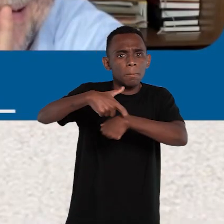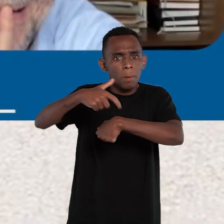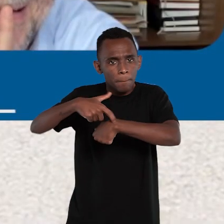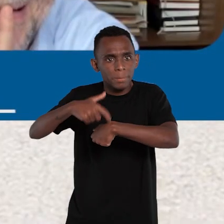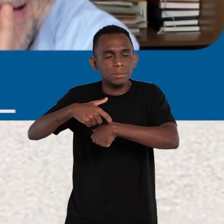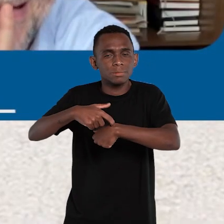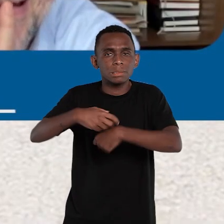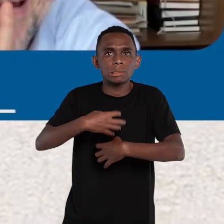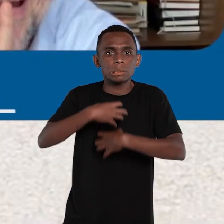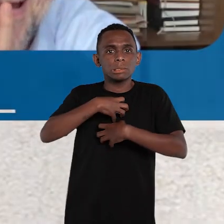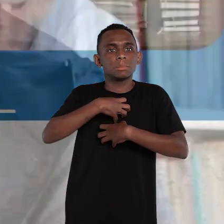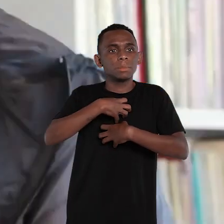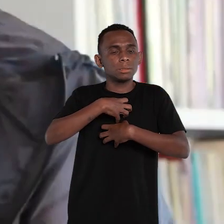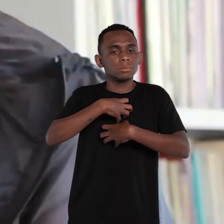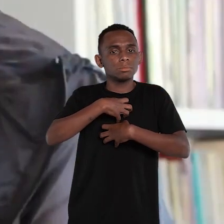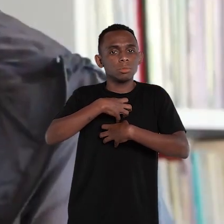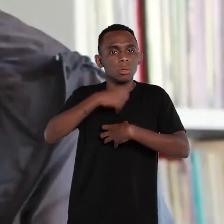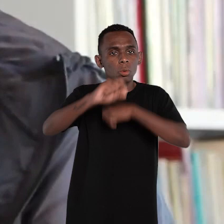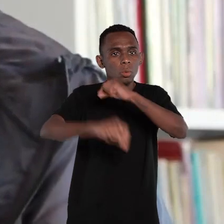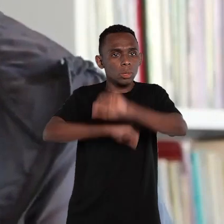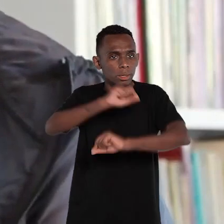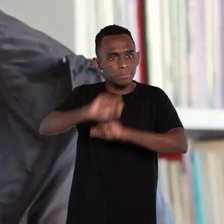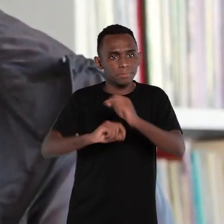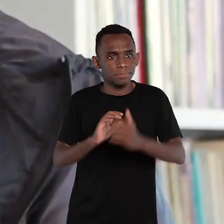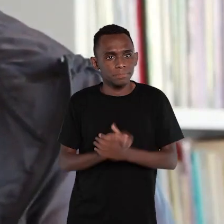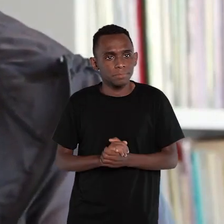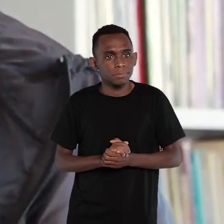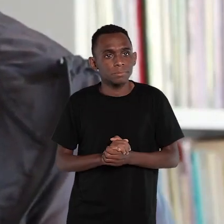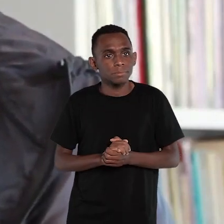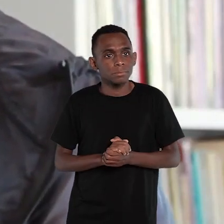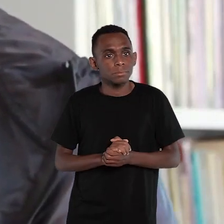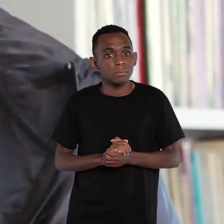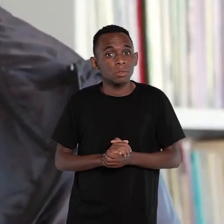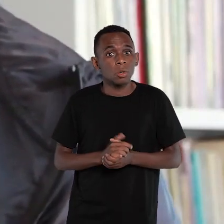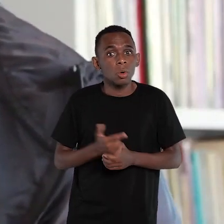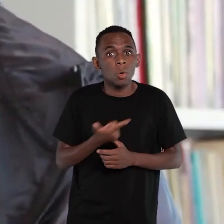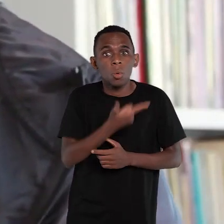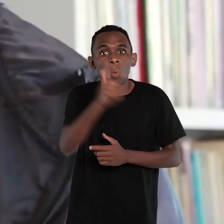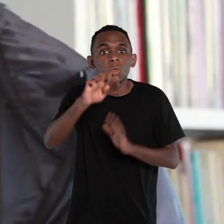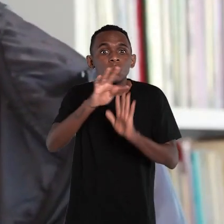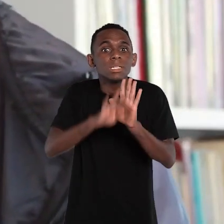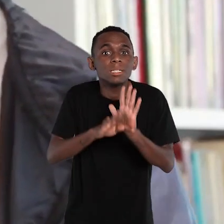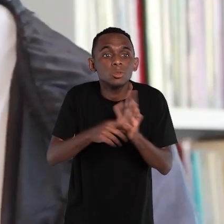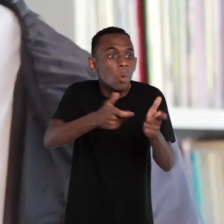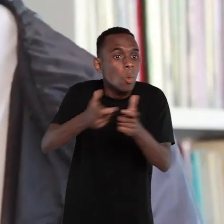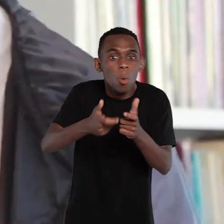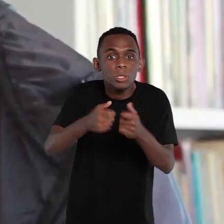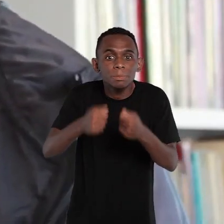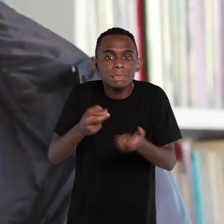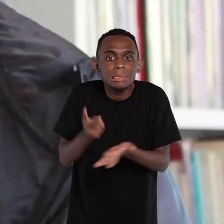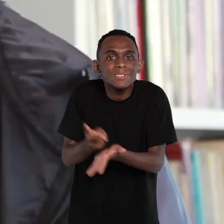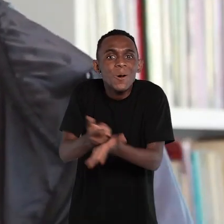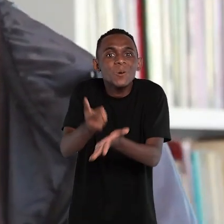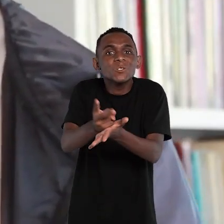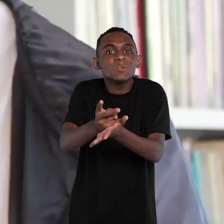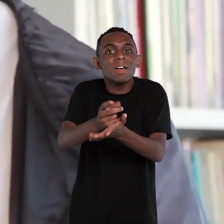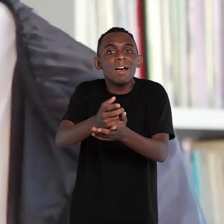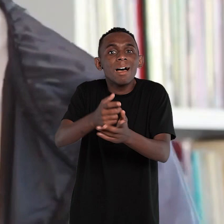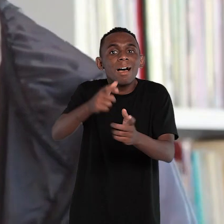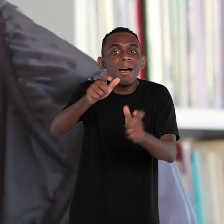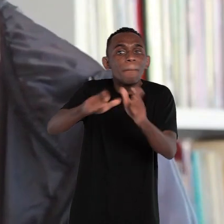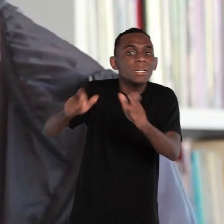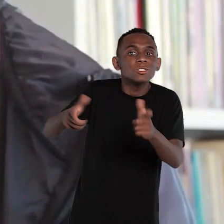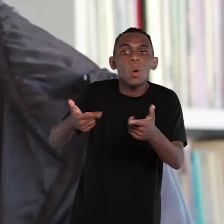momentos, vocês vão ficar com aquela sensação de assim, onde é que está o outro texto? Onde é que está a